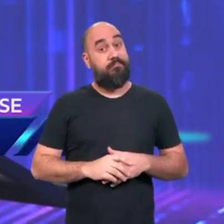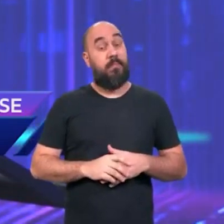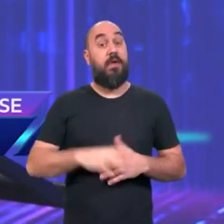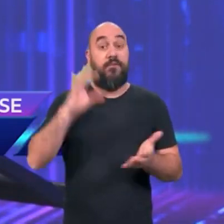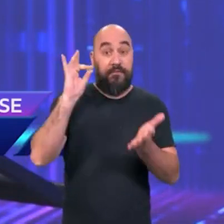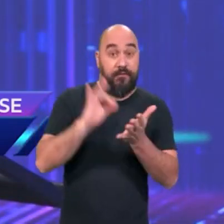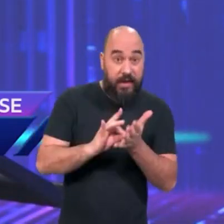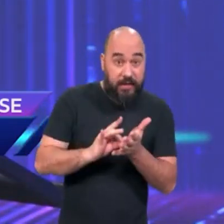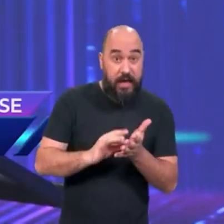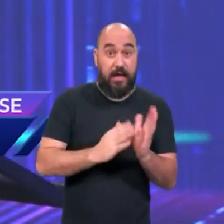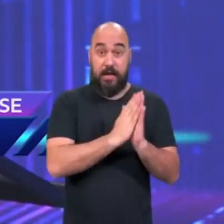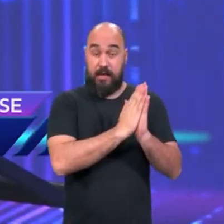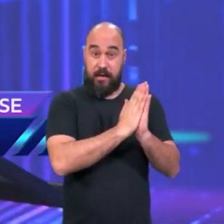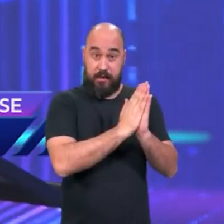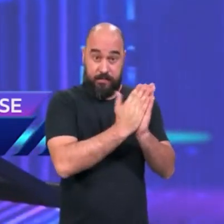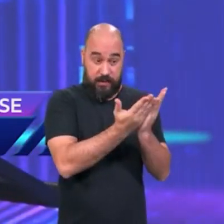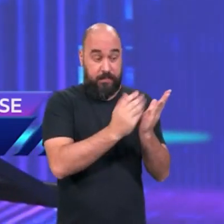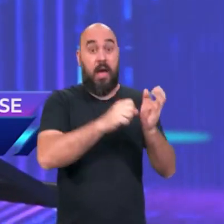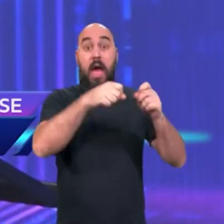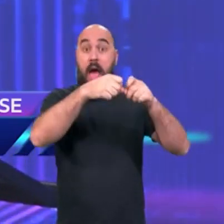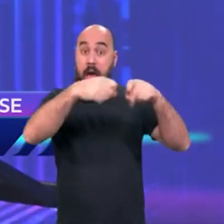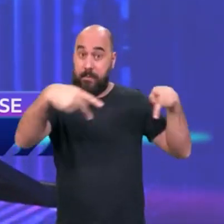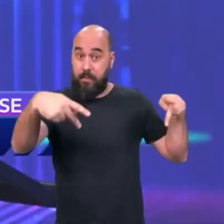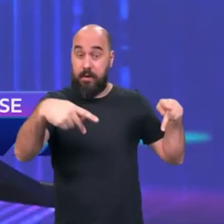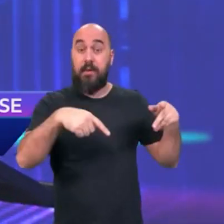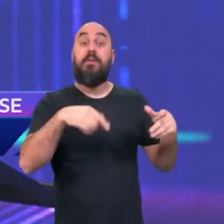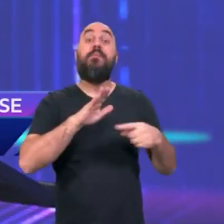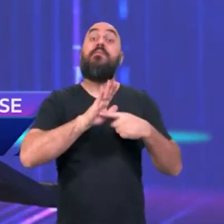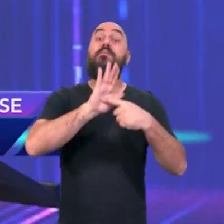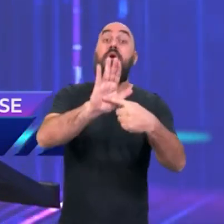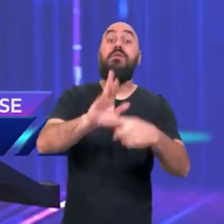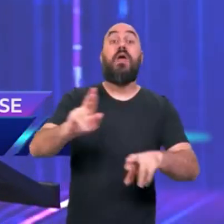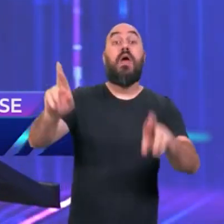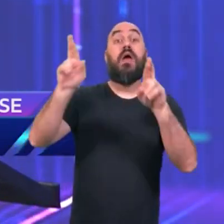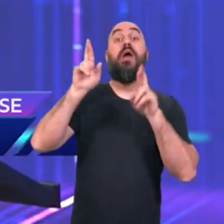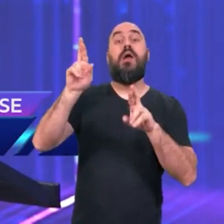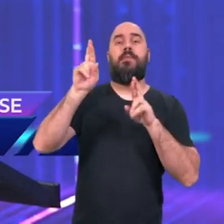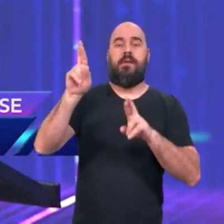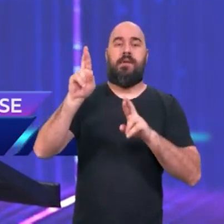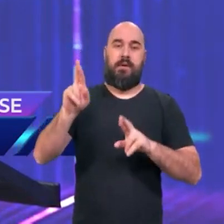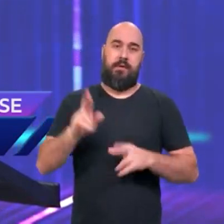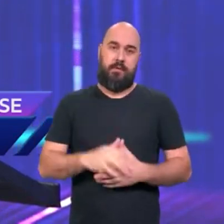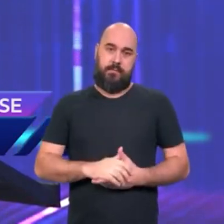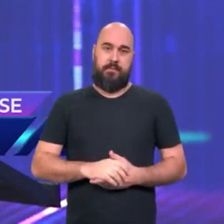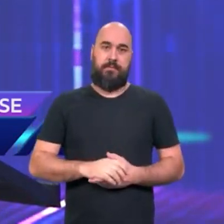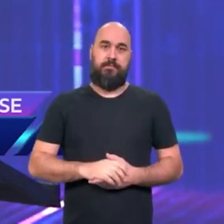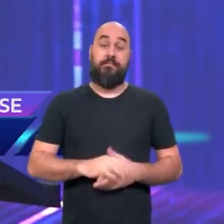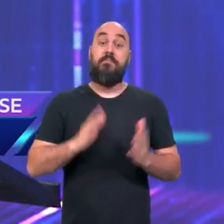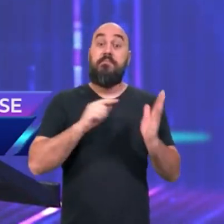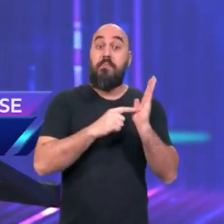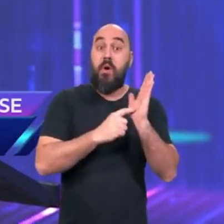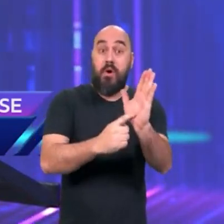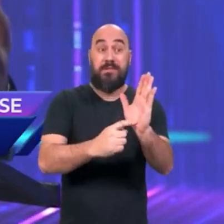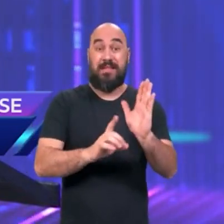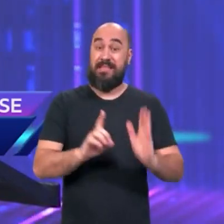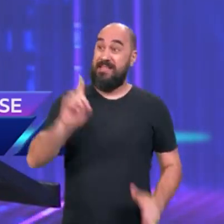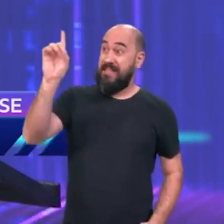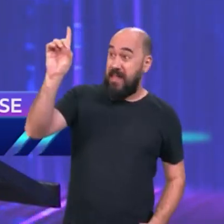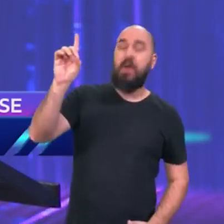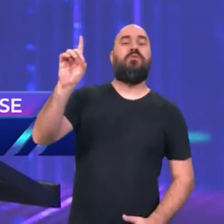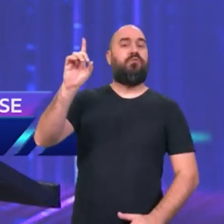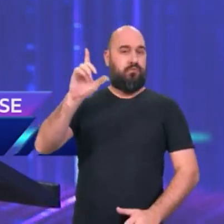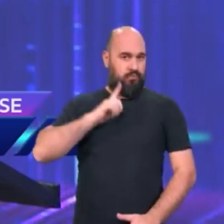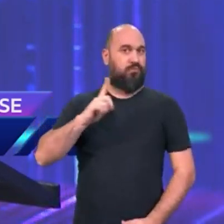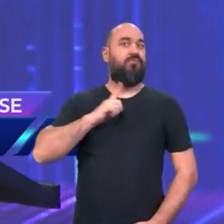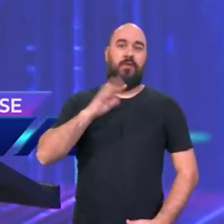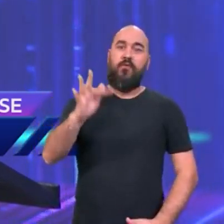O livro do Apocalipse é um livro que reforça a esperança. É um livro que mostra que Deus tem o controle de todas as